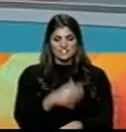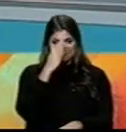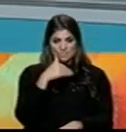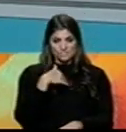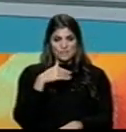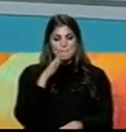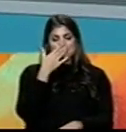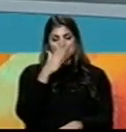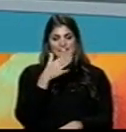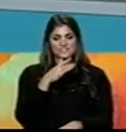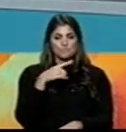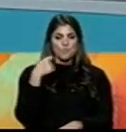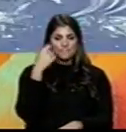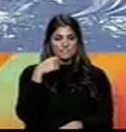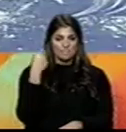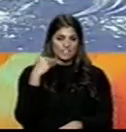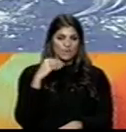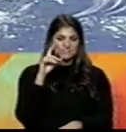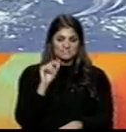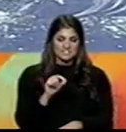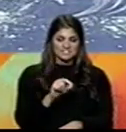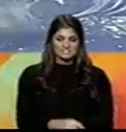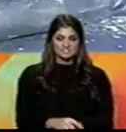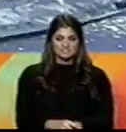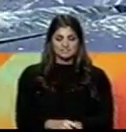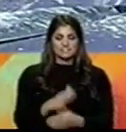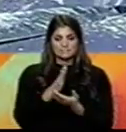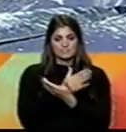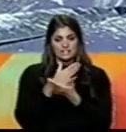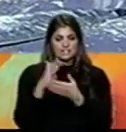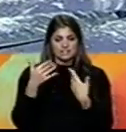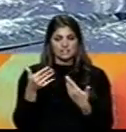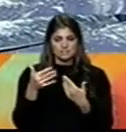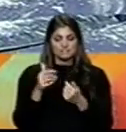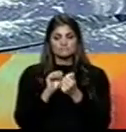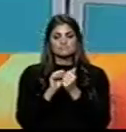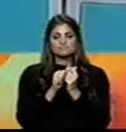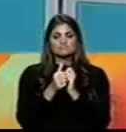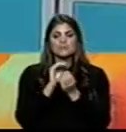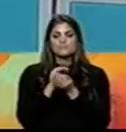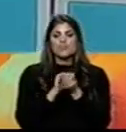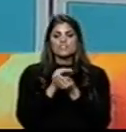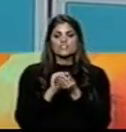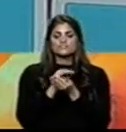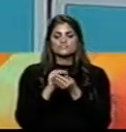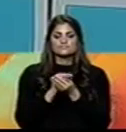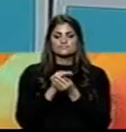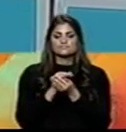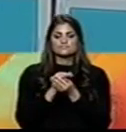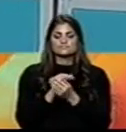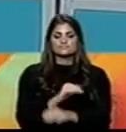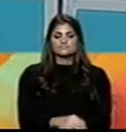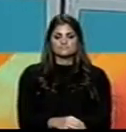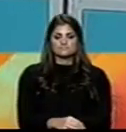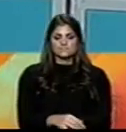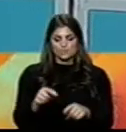terror. Vamos dividir então a massa em porções mais pequeninas e vamos fazendo, vamos moldando agora bolinhas que vamos colocar no tabuleiro. Não podia fazer